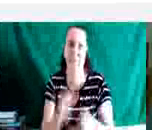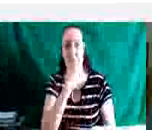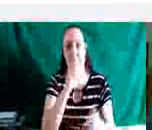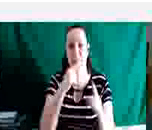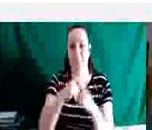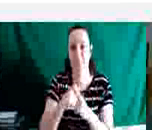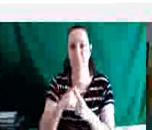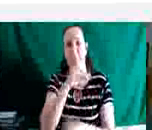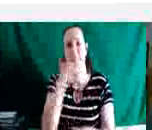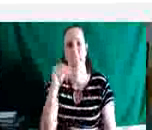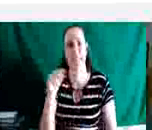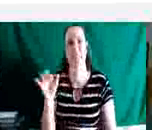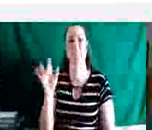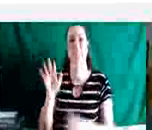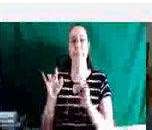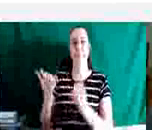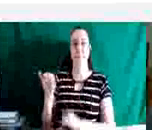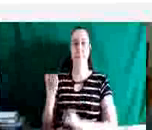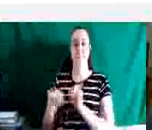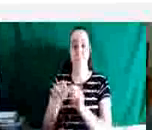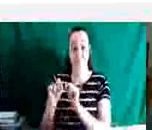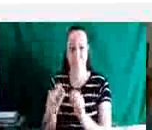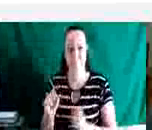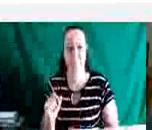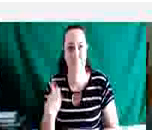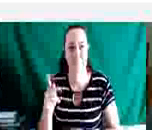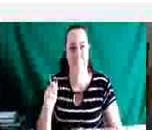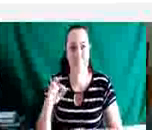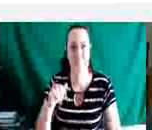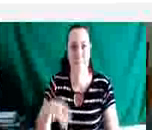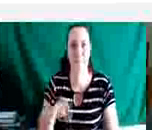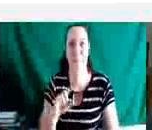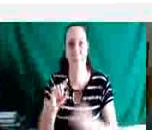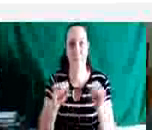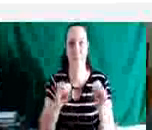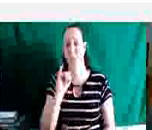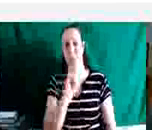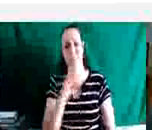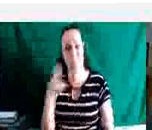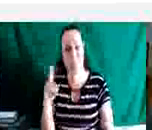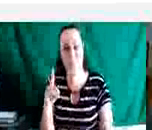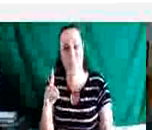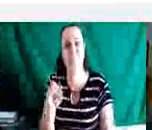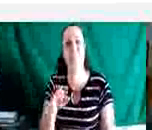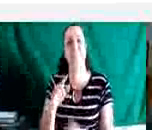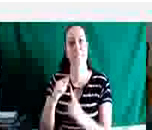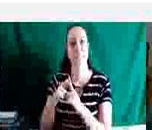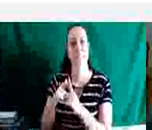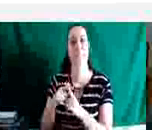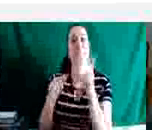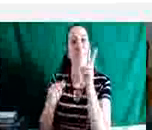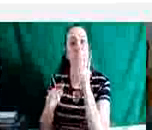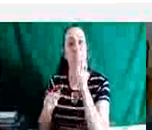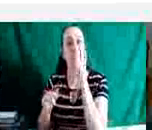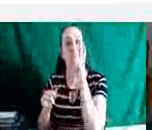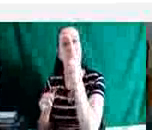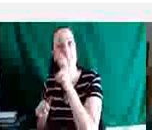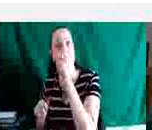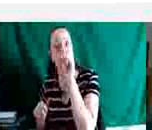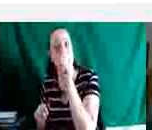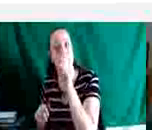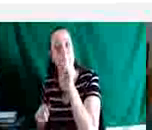do SQL. Aqui tem outro cenário de execução, ó. Frameworks pode resultar outras vulnerabilidades. O Hibernate, por